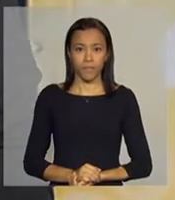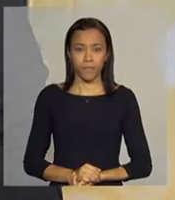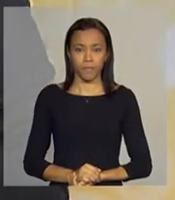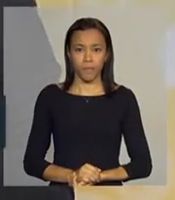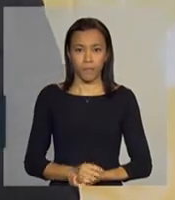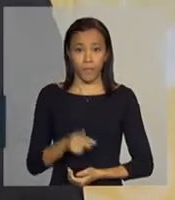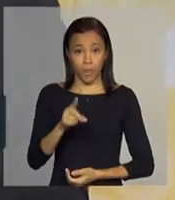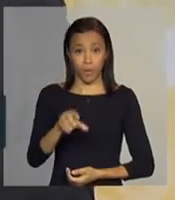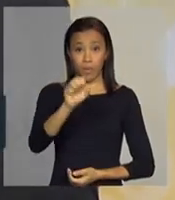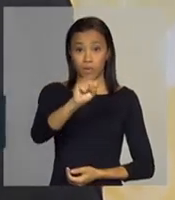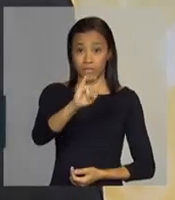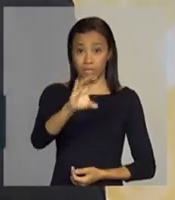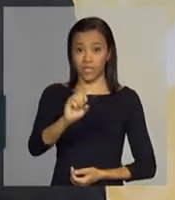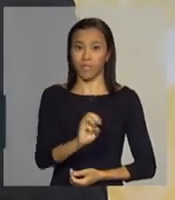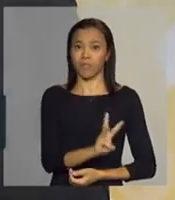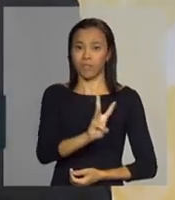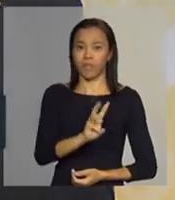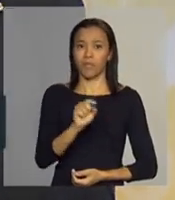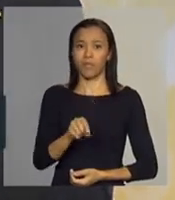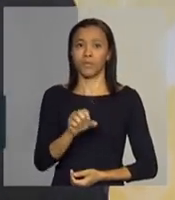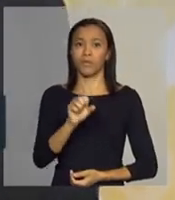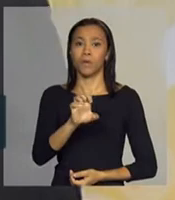O ESIC está no